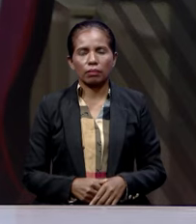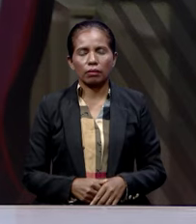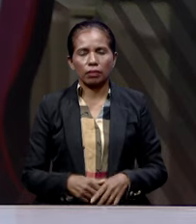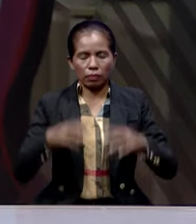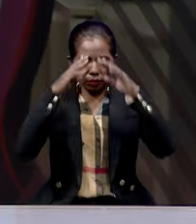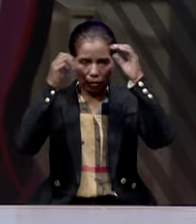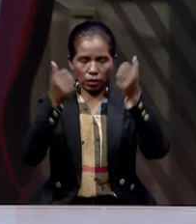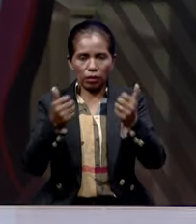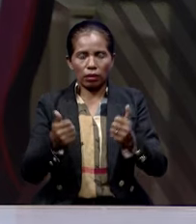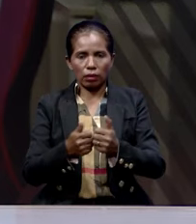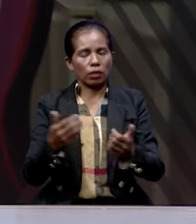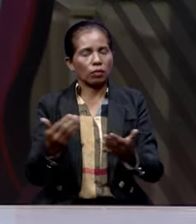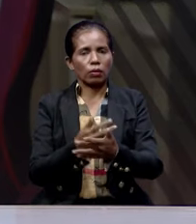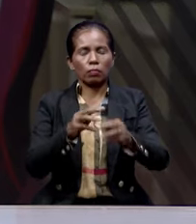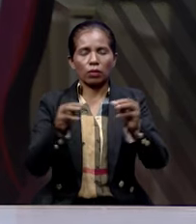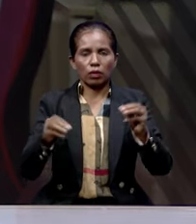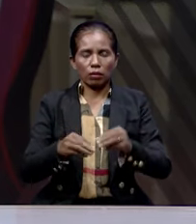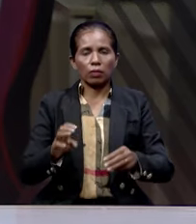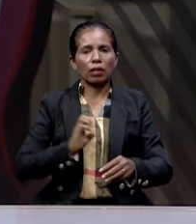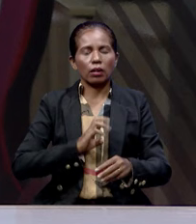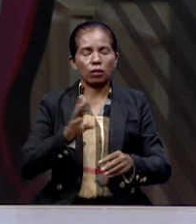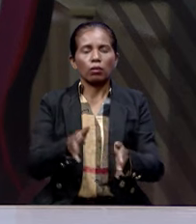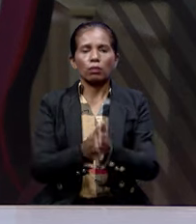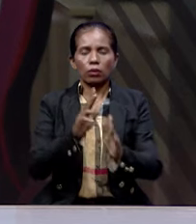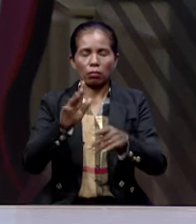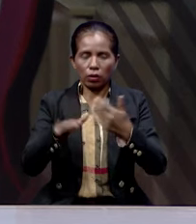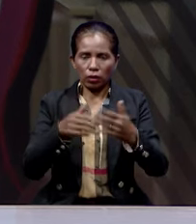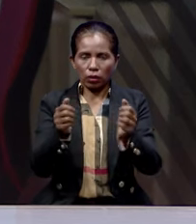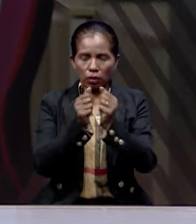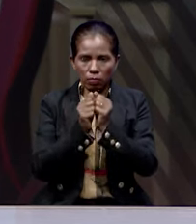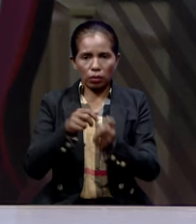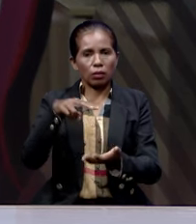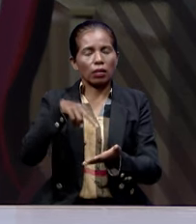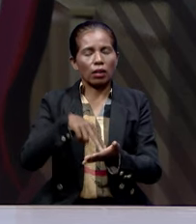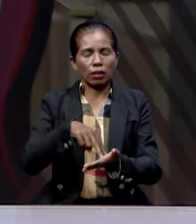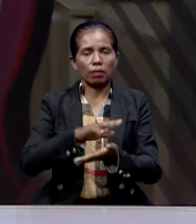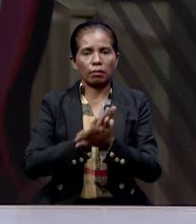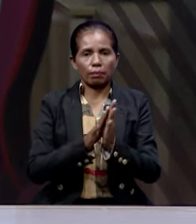Presidente Autorário foi o município Armeira, russo entidade Soto, Atuamutu, Caripaz.